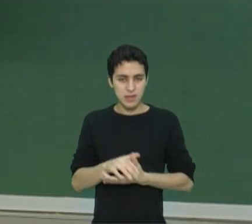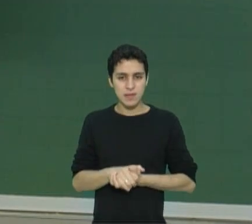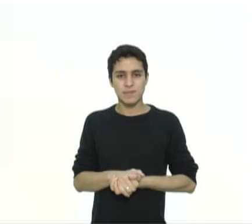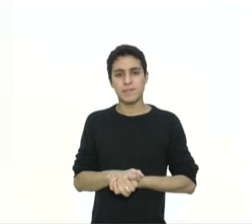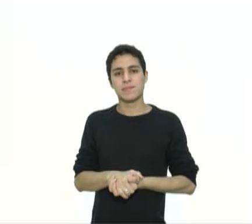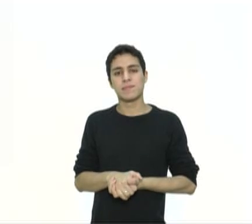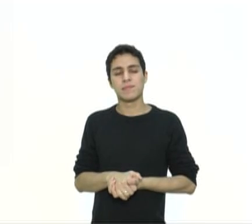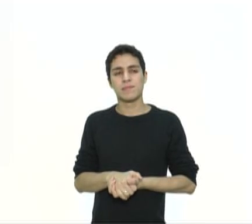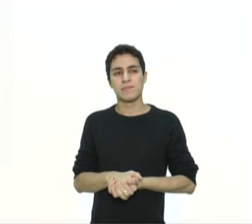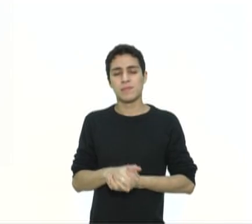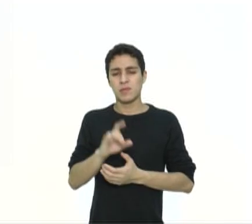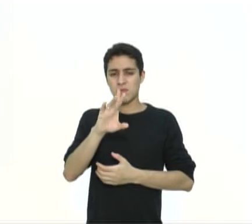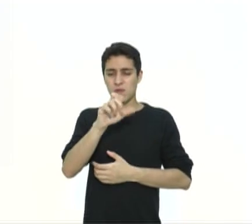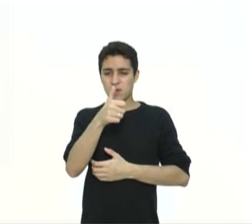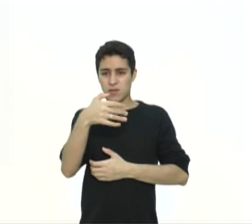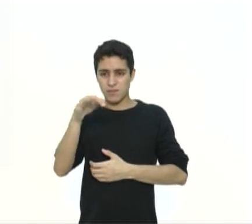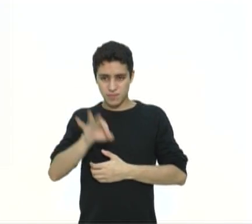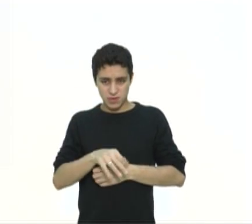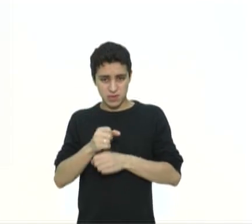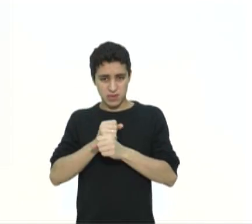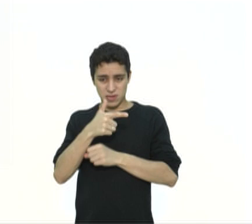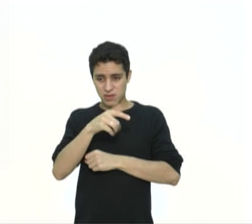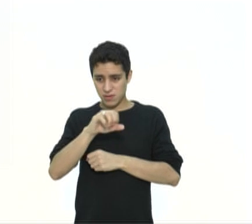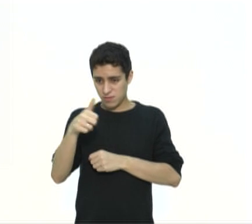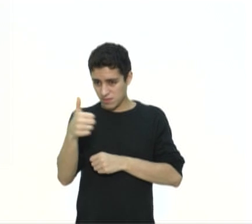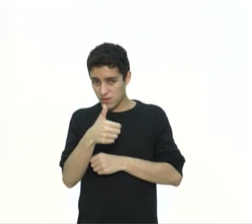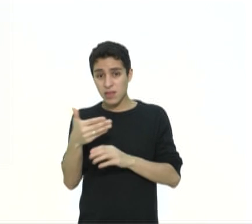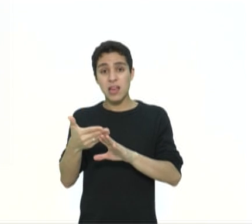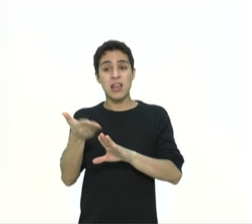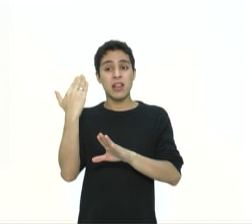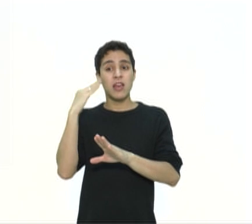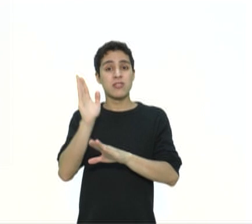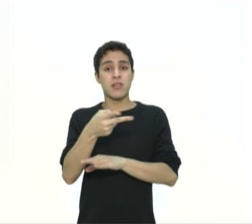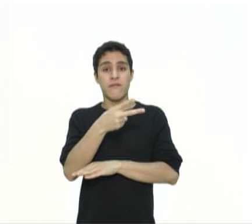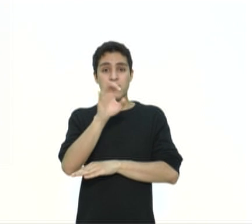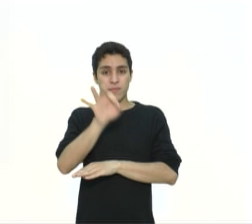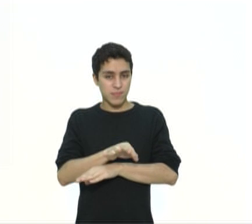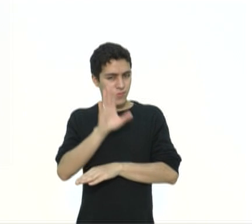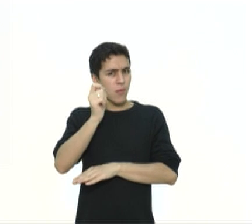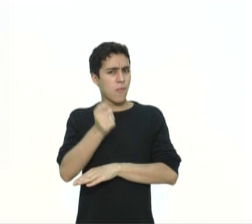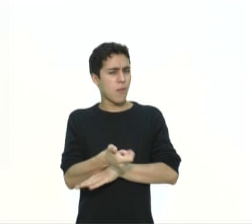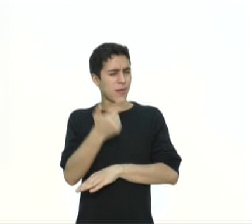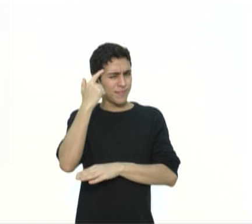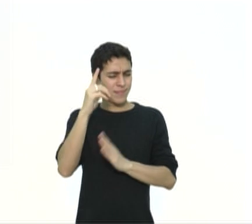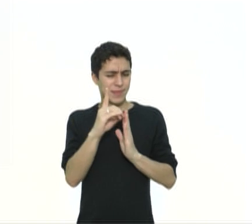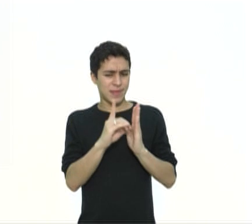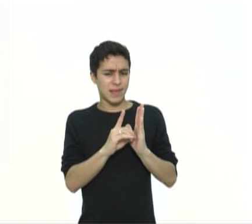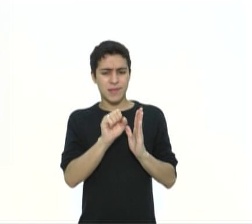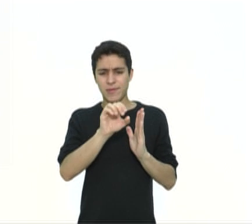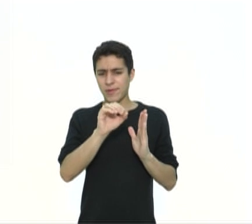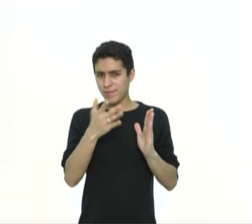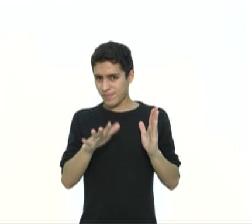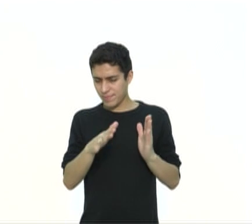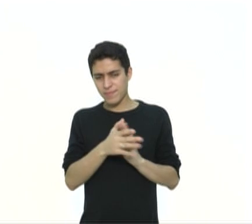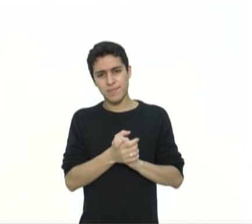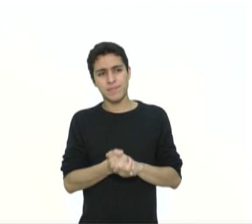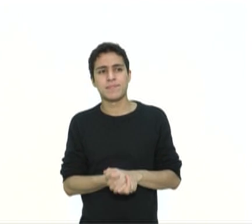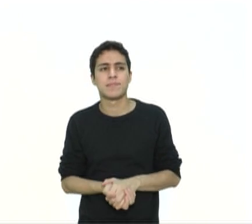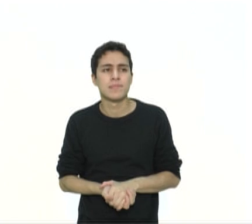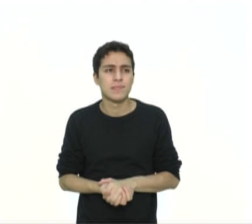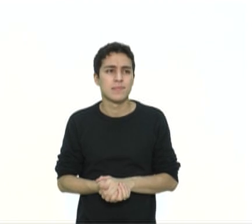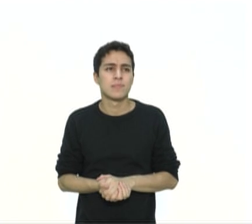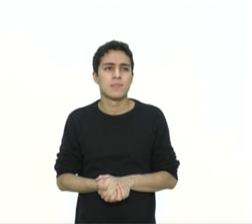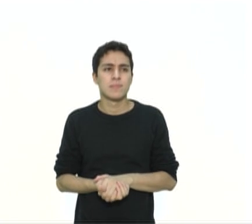14 por cento lá apenas um ano de 2011 já chegou a ser de quase 25 porcento lá na década de 80 final de